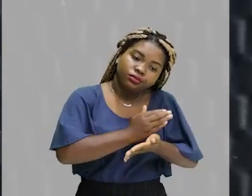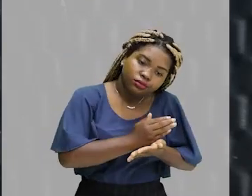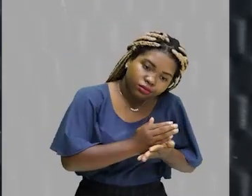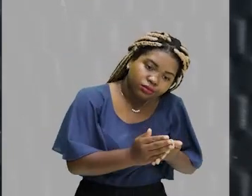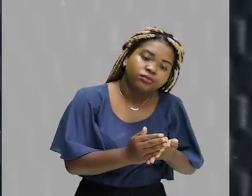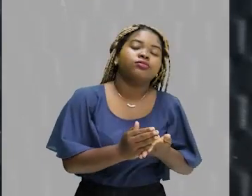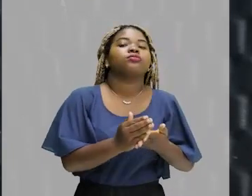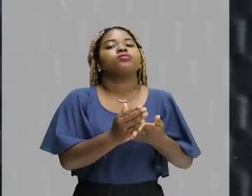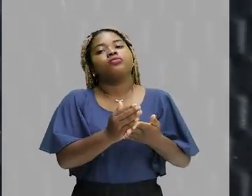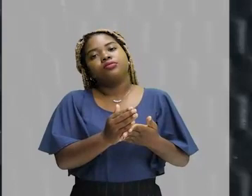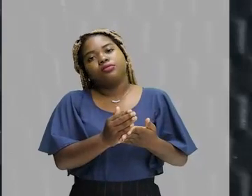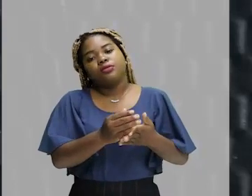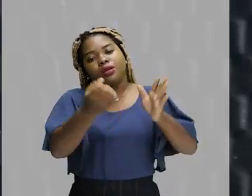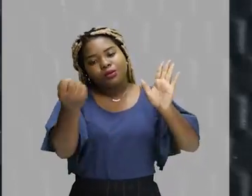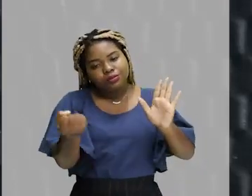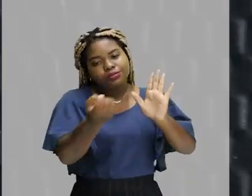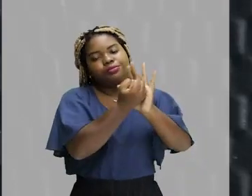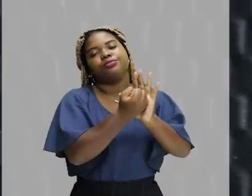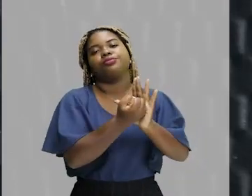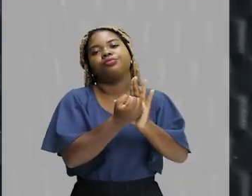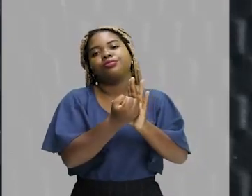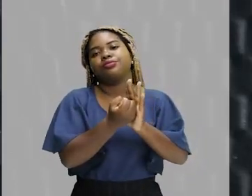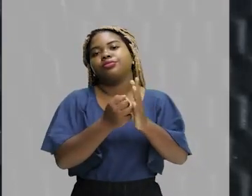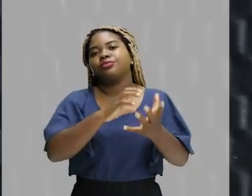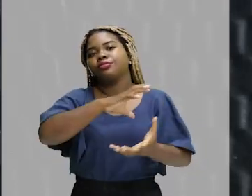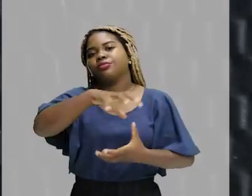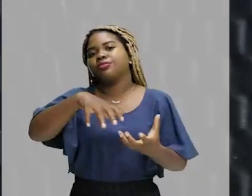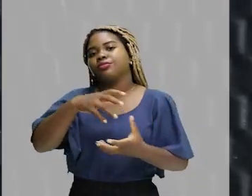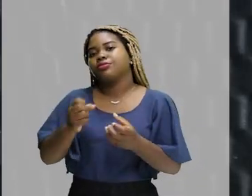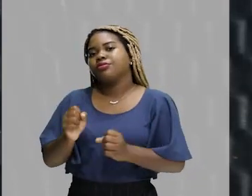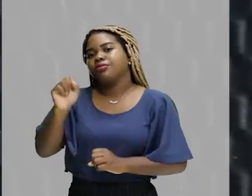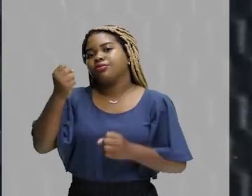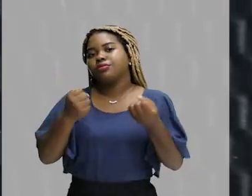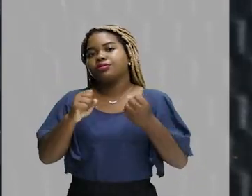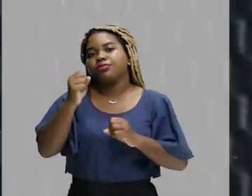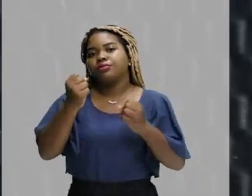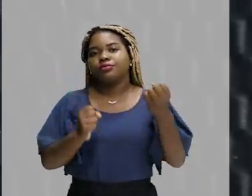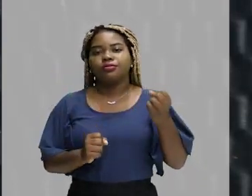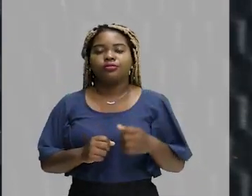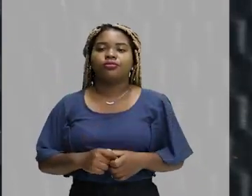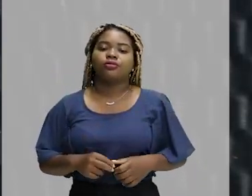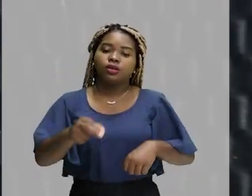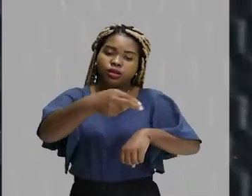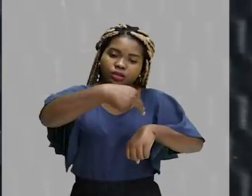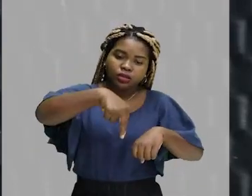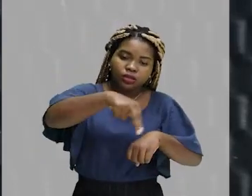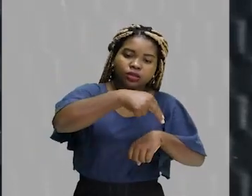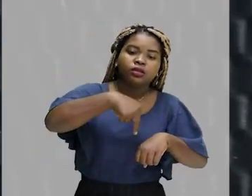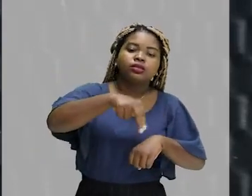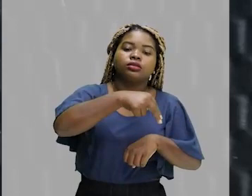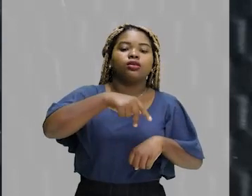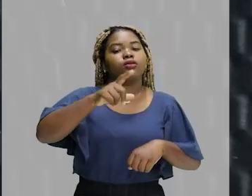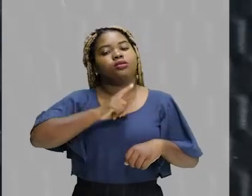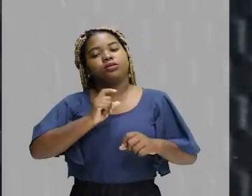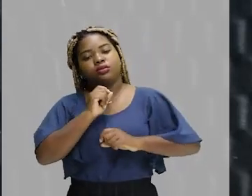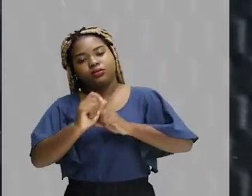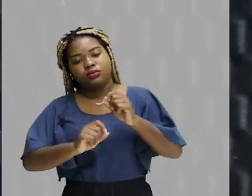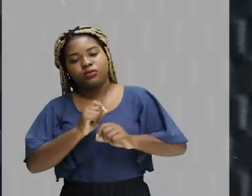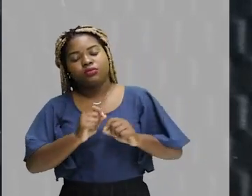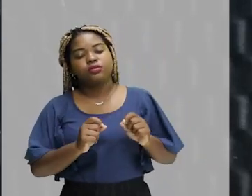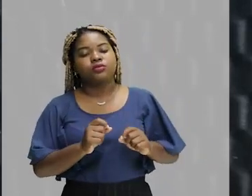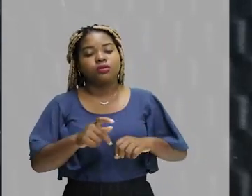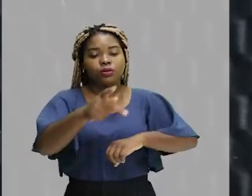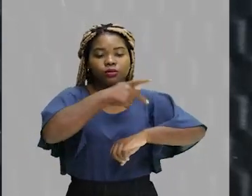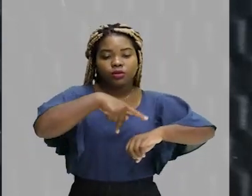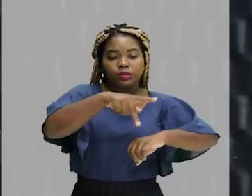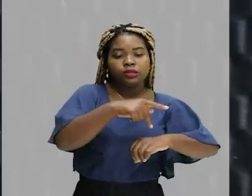o início, está ali marcante como o elemento que vai se destacar, a nação que vai trazer, tá? O país que